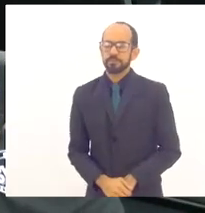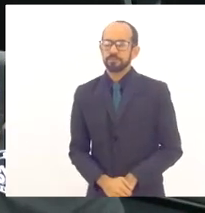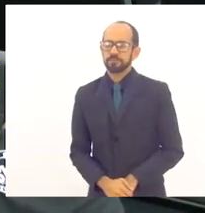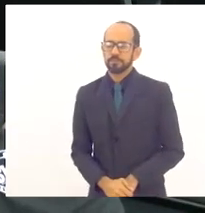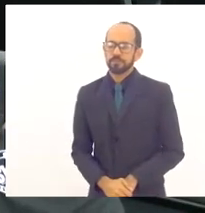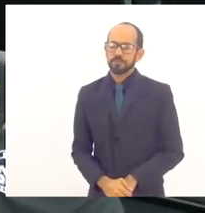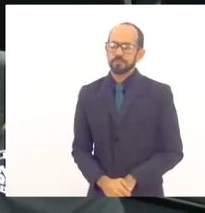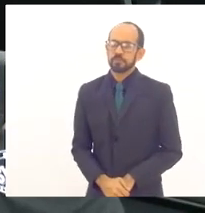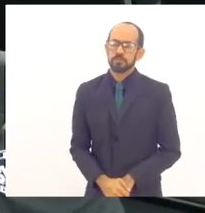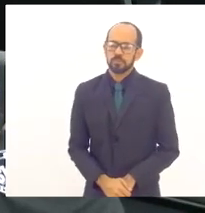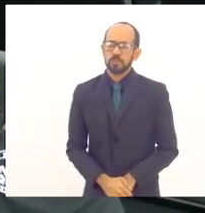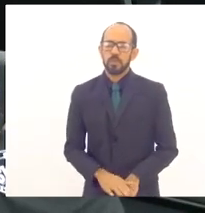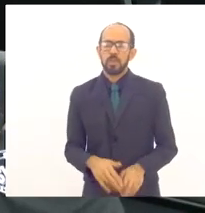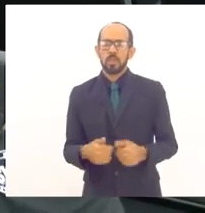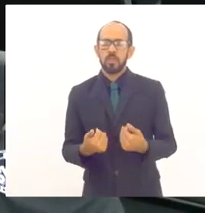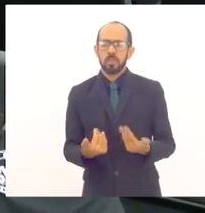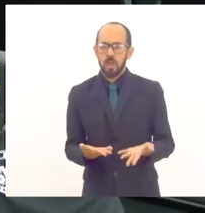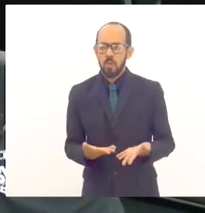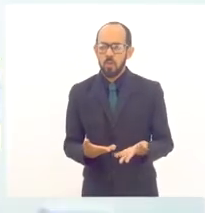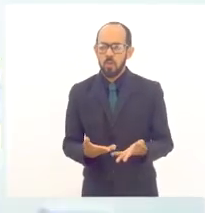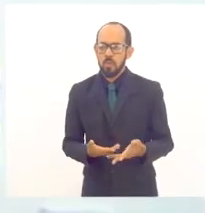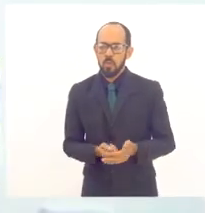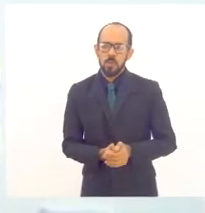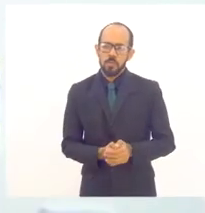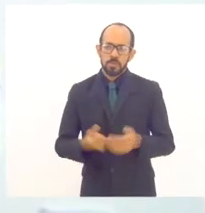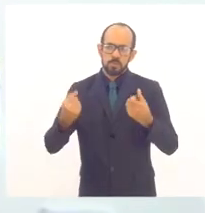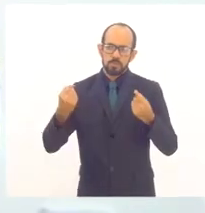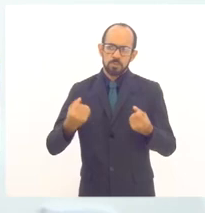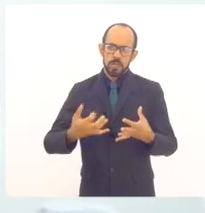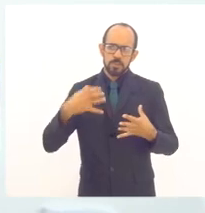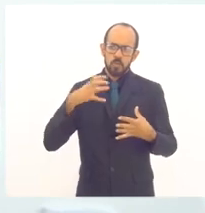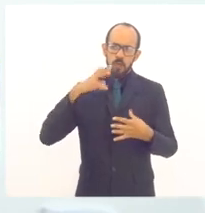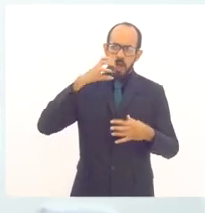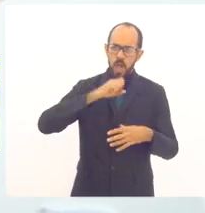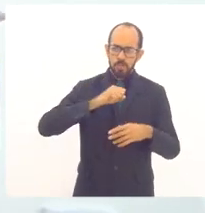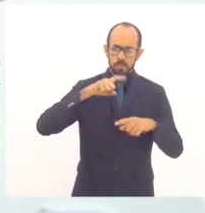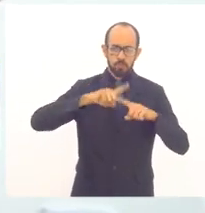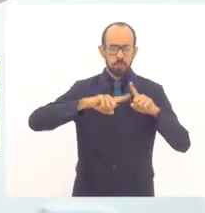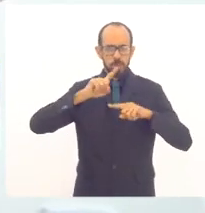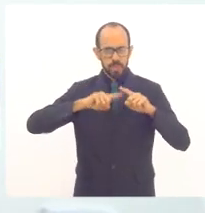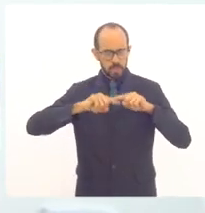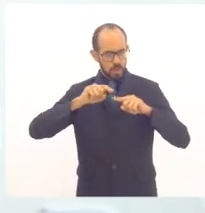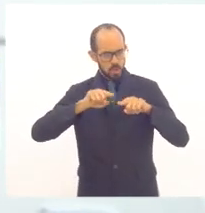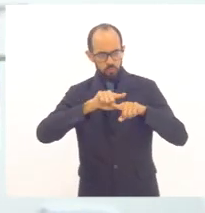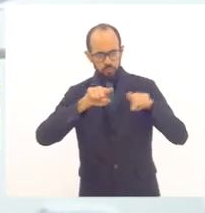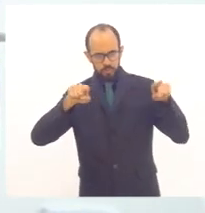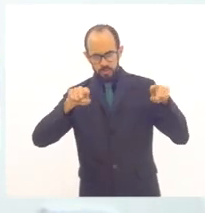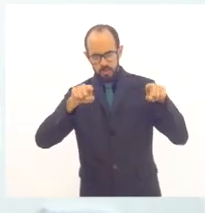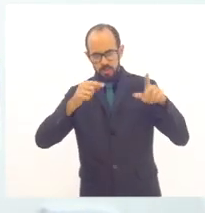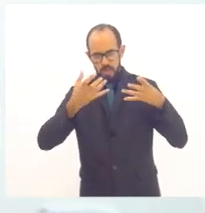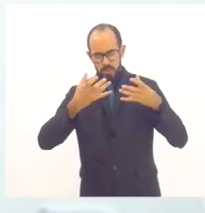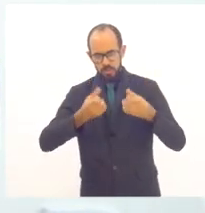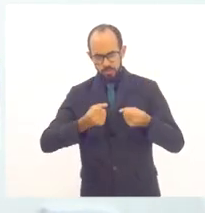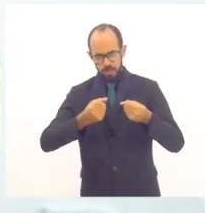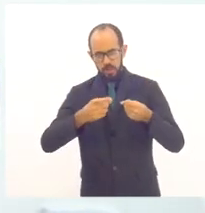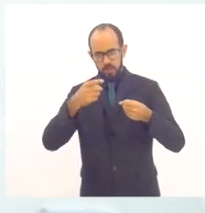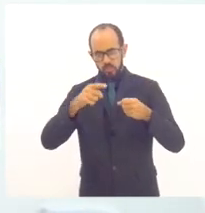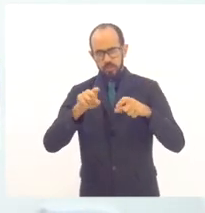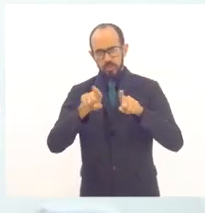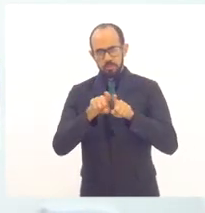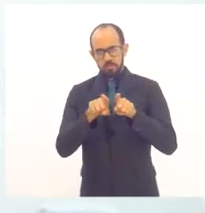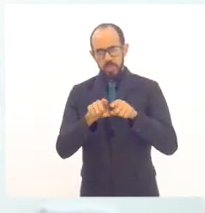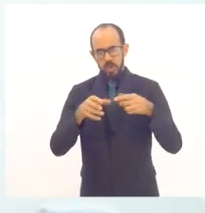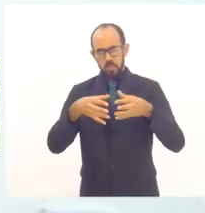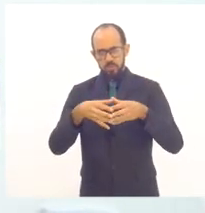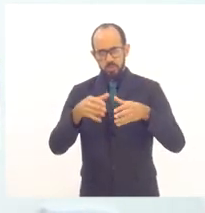Então, só uma palavrinha bem rápida para vocês entenderem o material que vocês receberam e também a comissão do Cumpra-se que está organizando